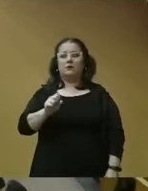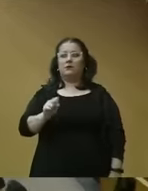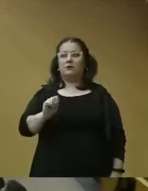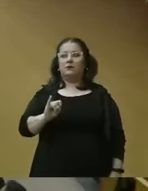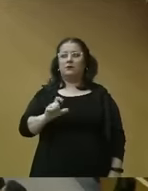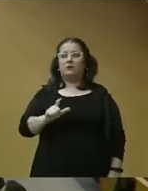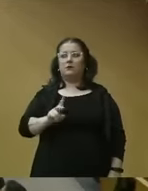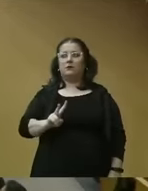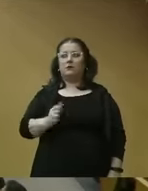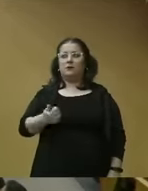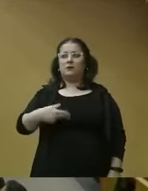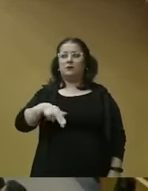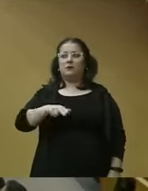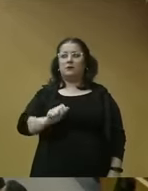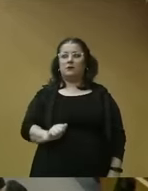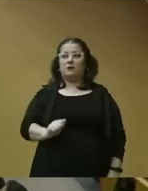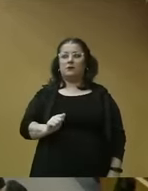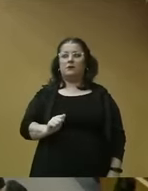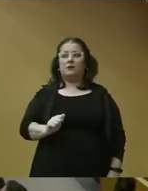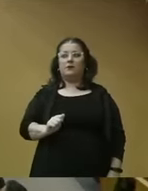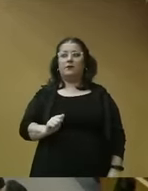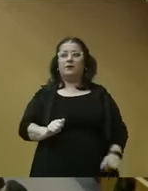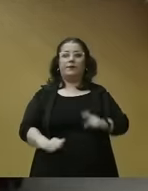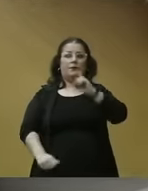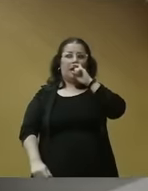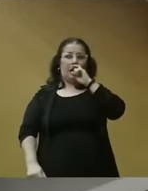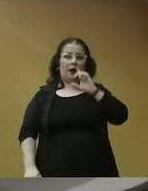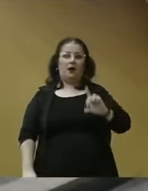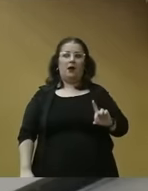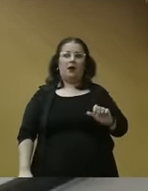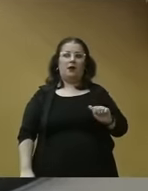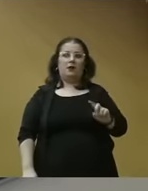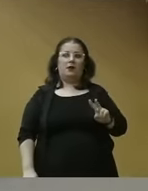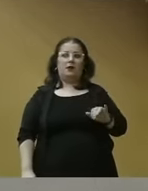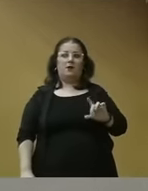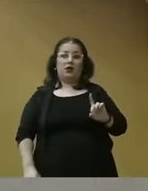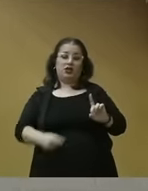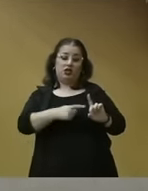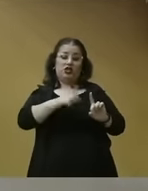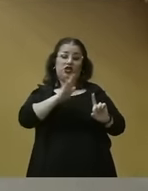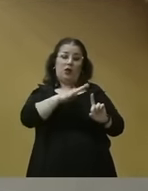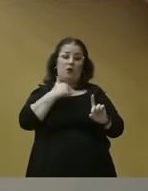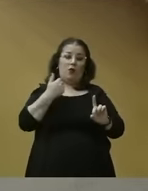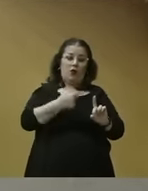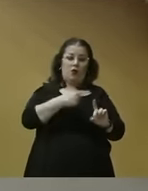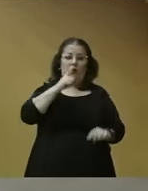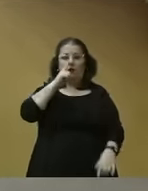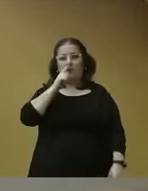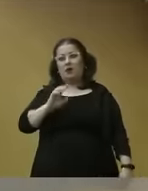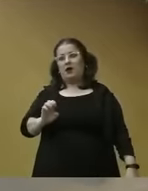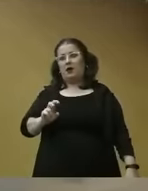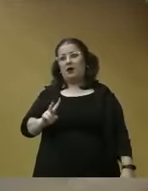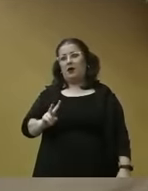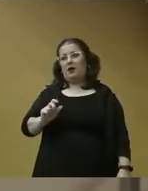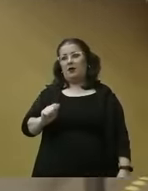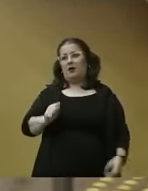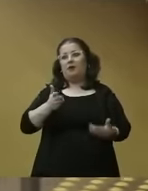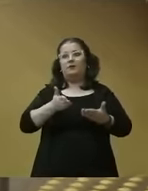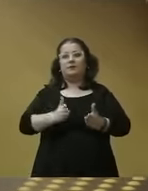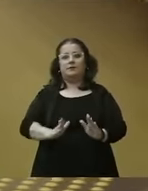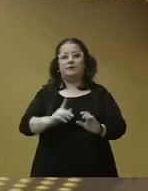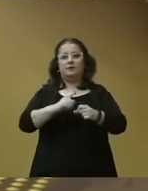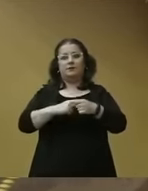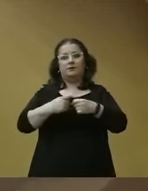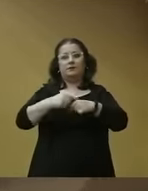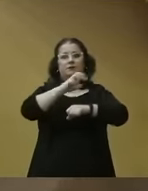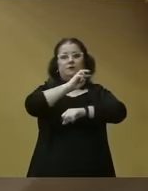Silvana Natália Irigaray Nunes, filha de Davi Nunes, em memoriam, e Eva Irigaray Nunes, natural de